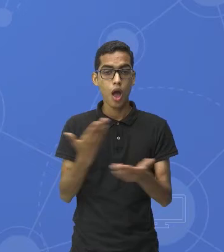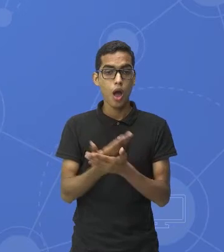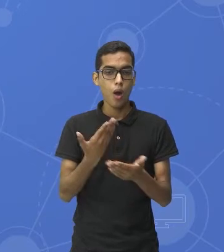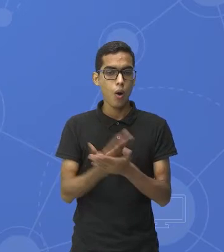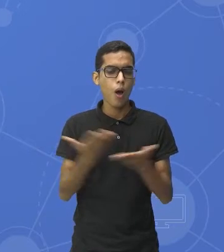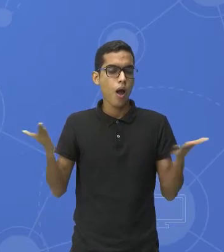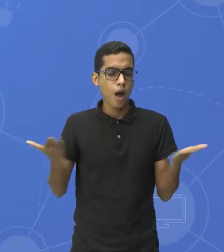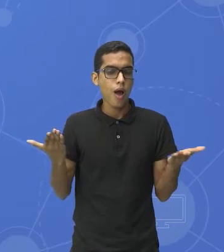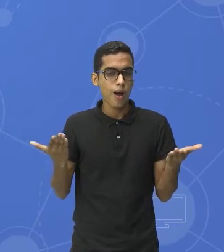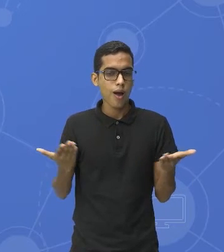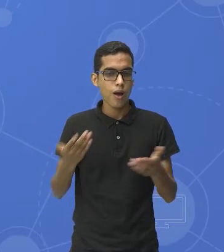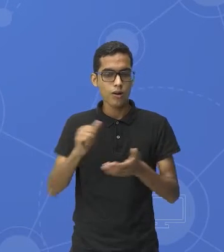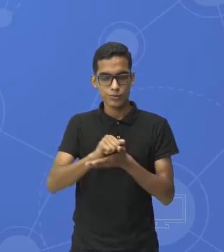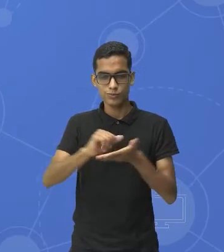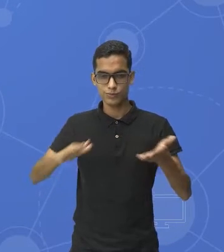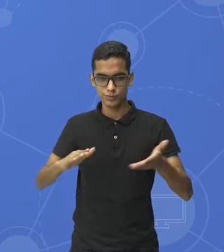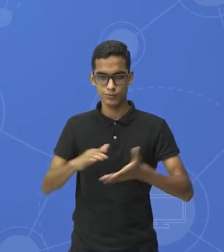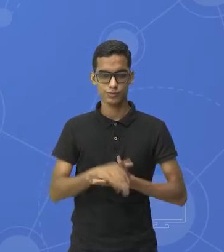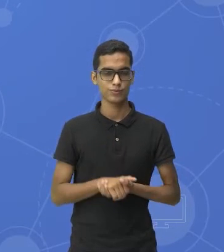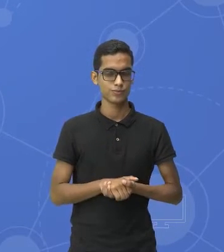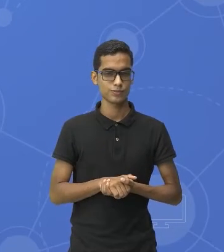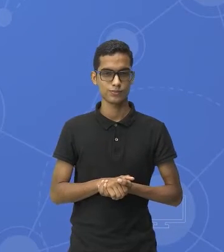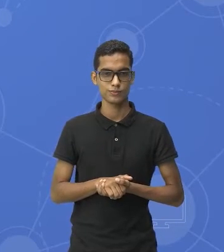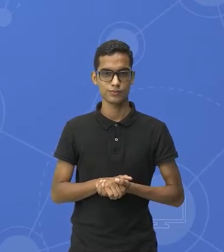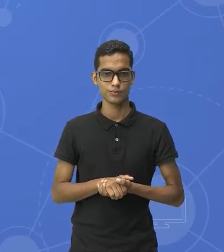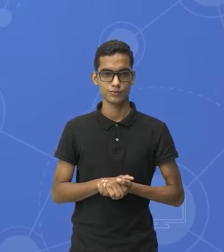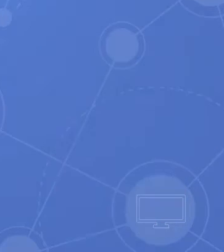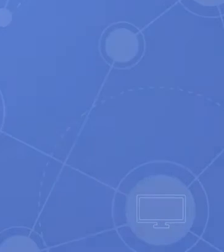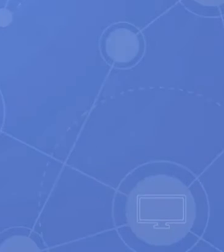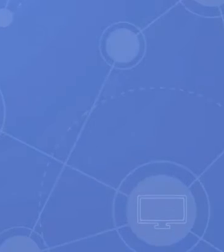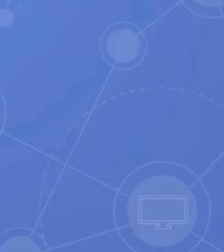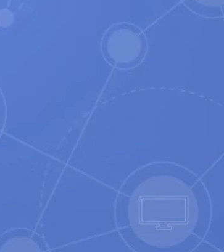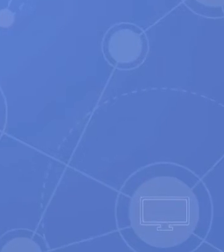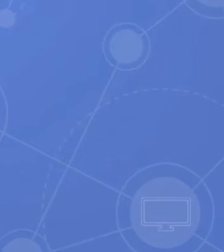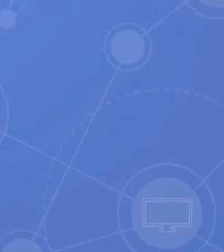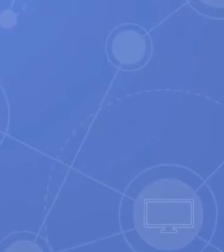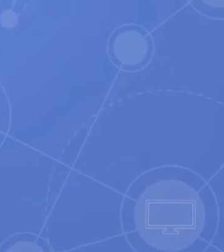pouquinho com a nossa dinâmica local interativa.